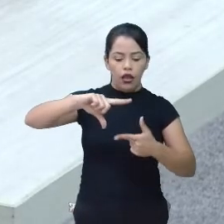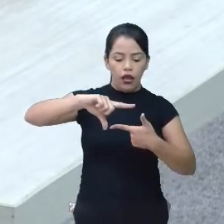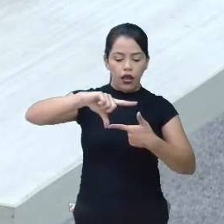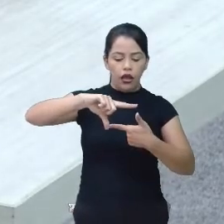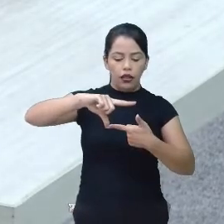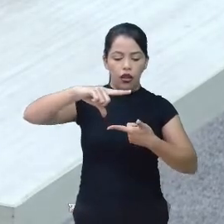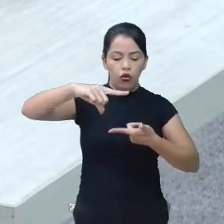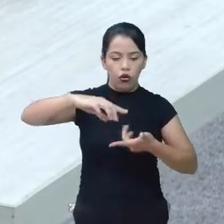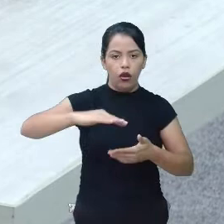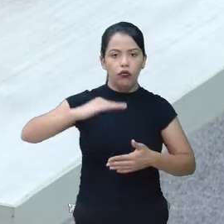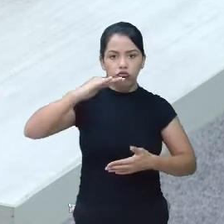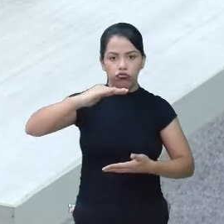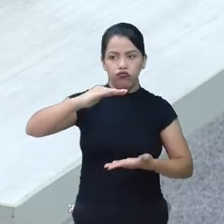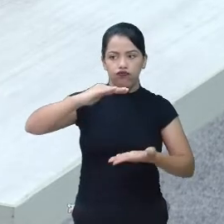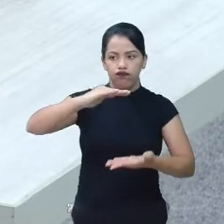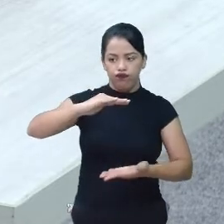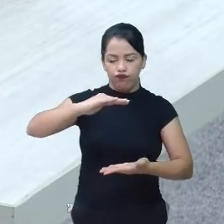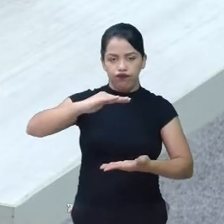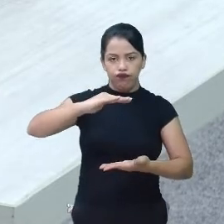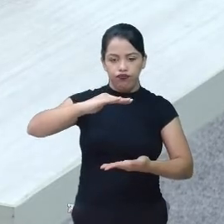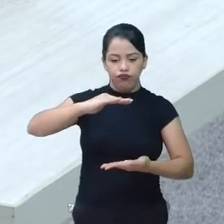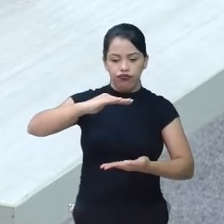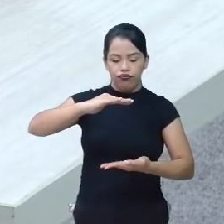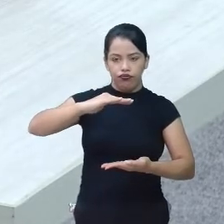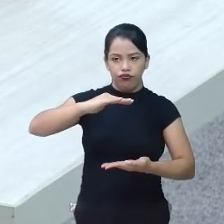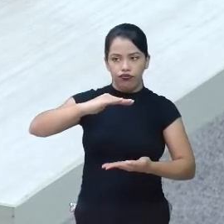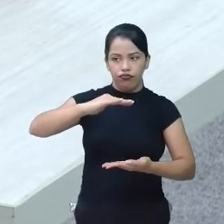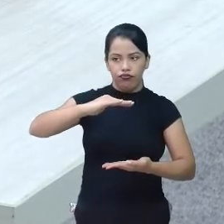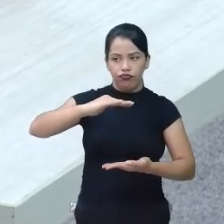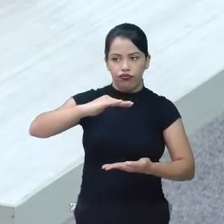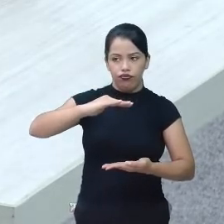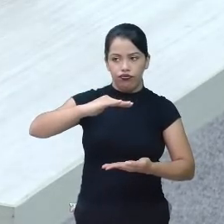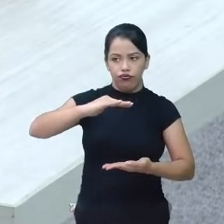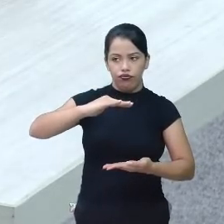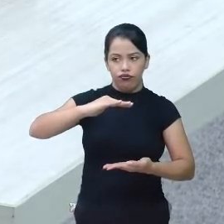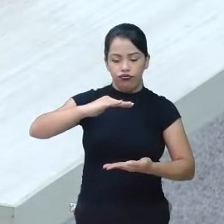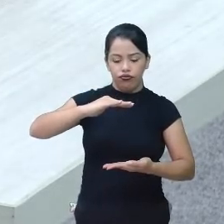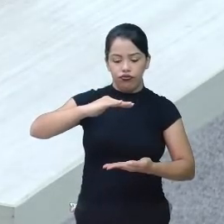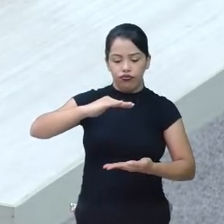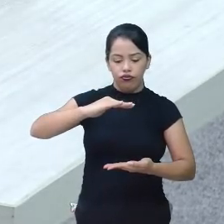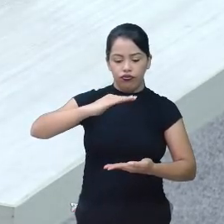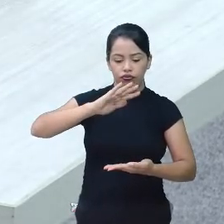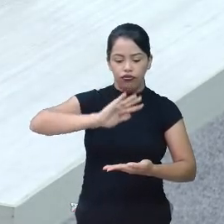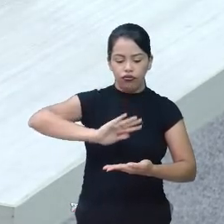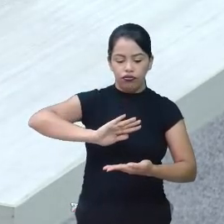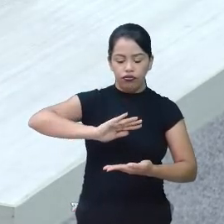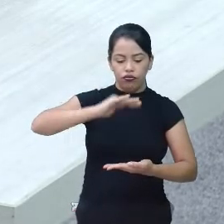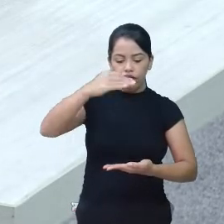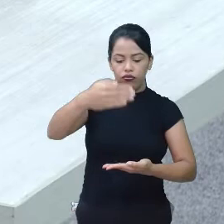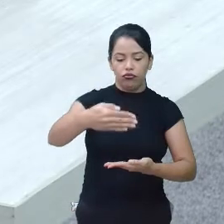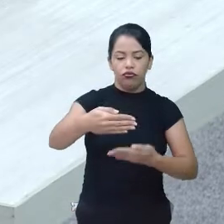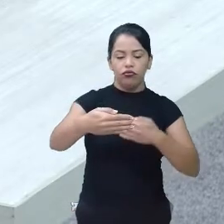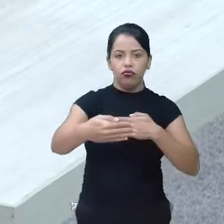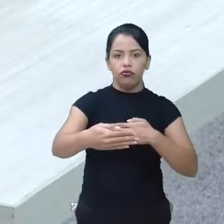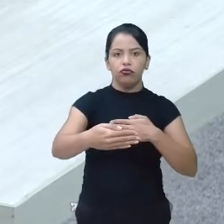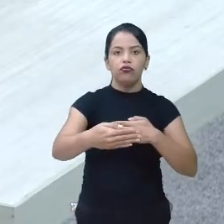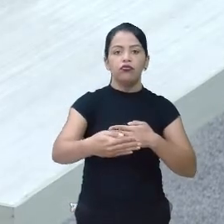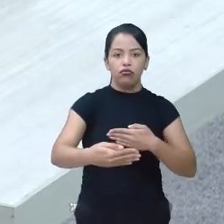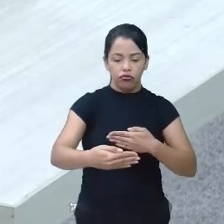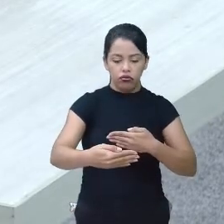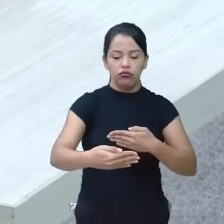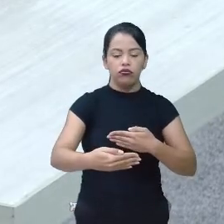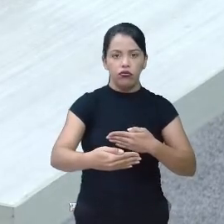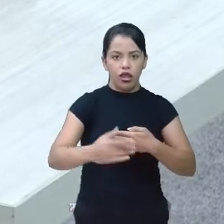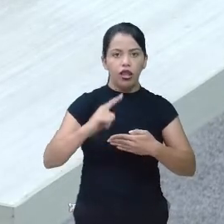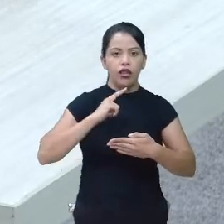aqui embaixo, dependendo da minha orientação, claro. Eu tenho aqui a frente e atrás outros retângulos, ó, a frente e atrás